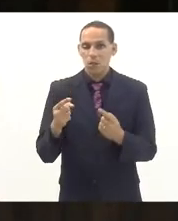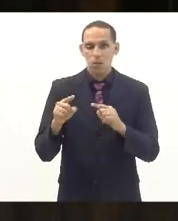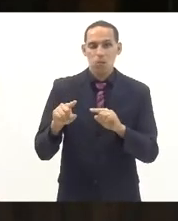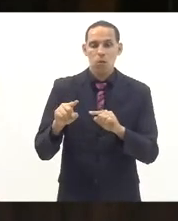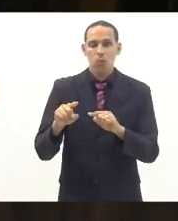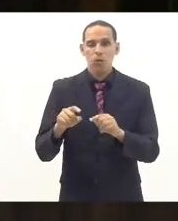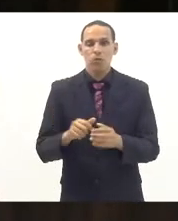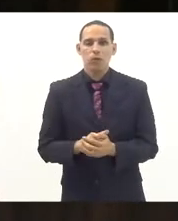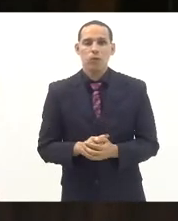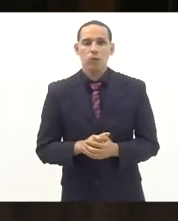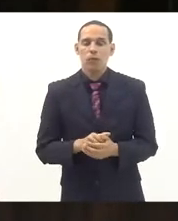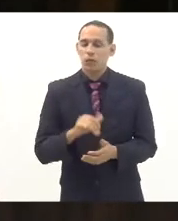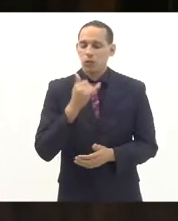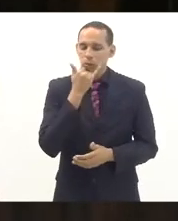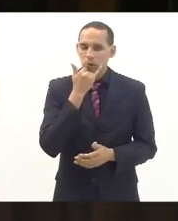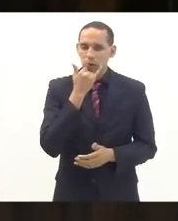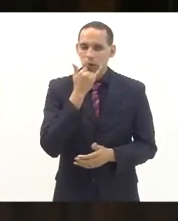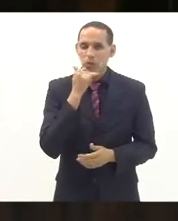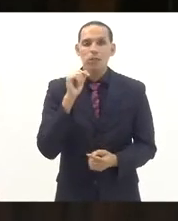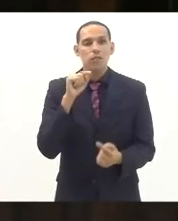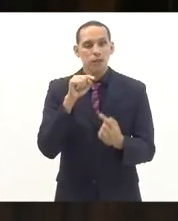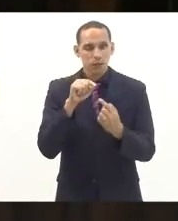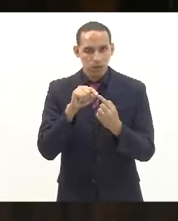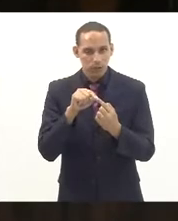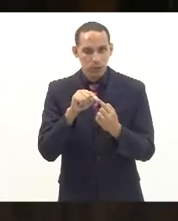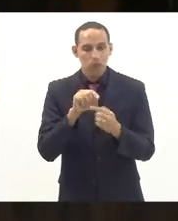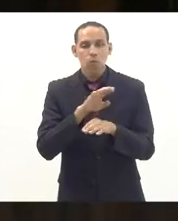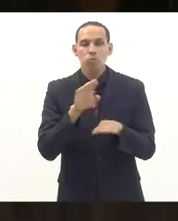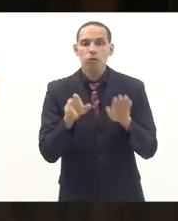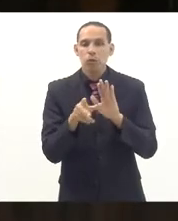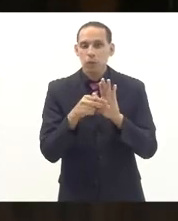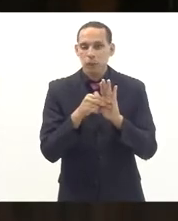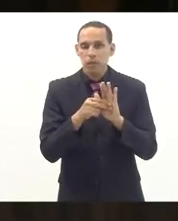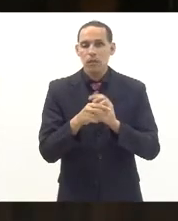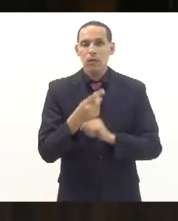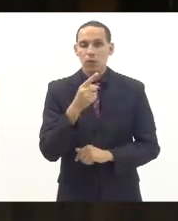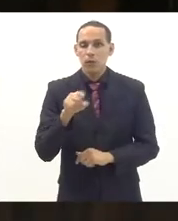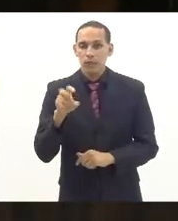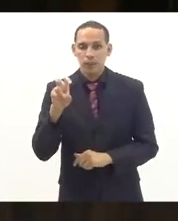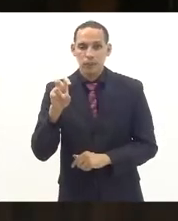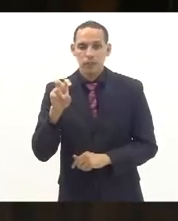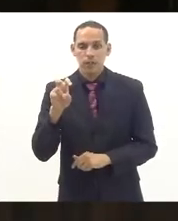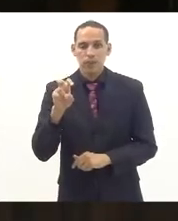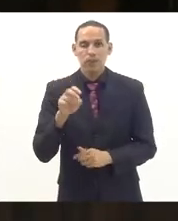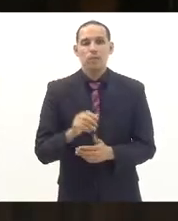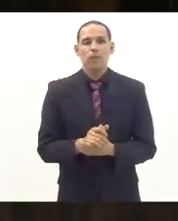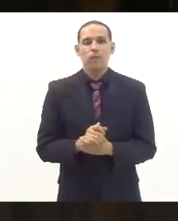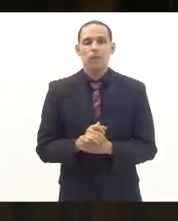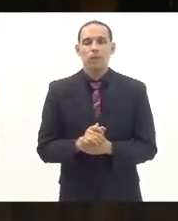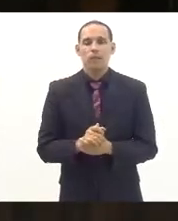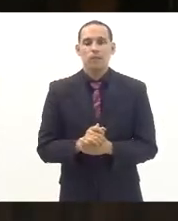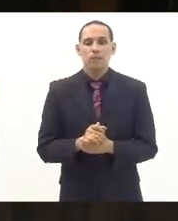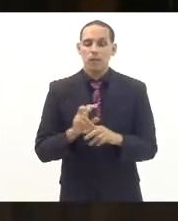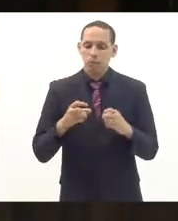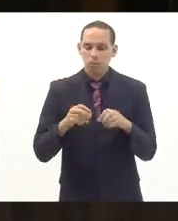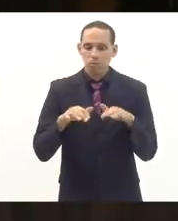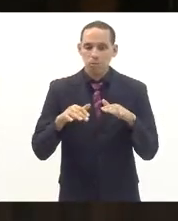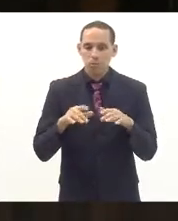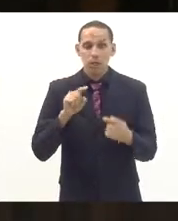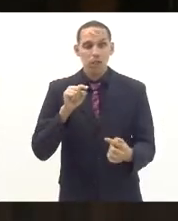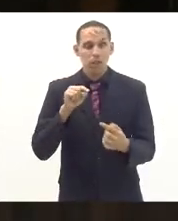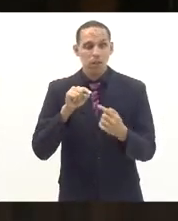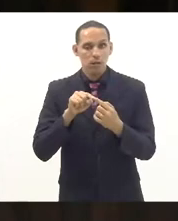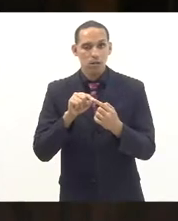contrário perdão favorável com com subemenda à emenda azul e 5 o cenário